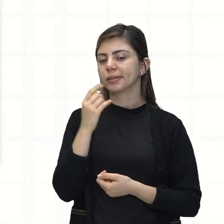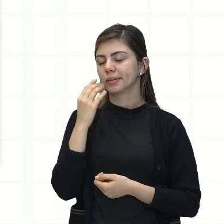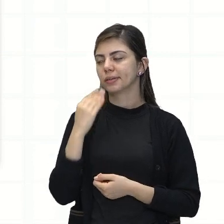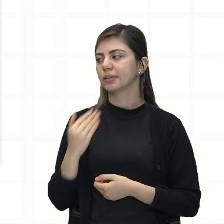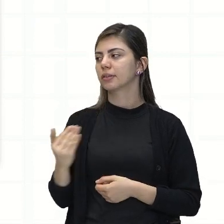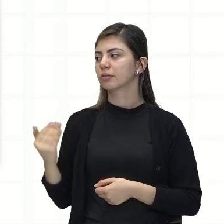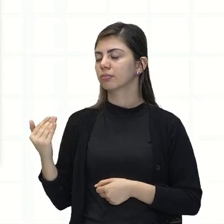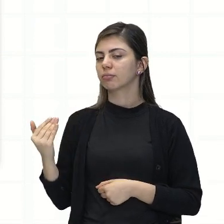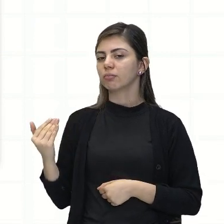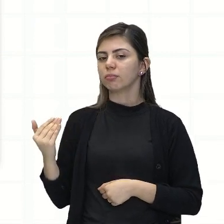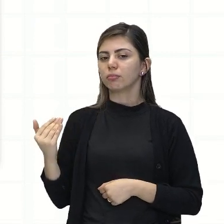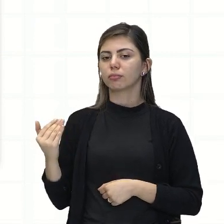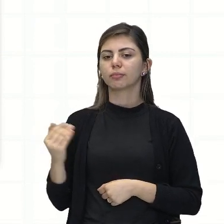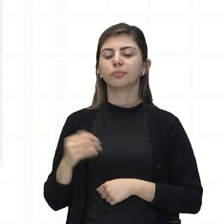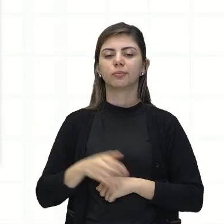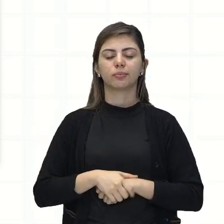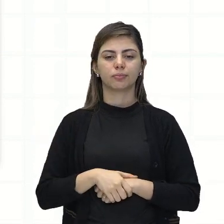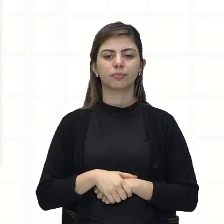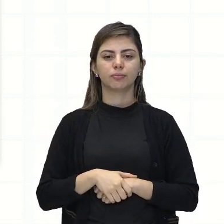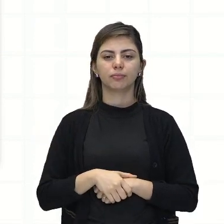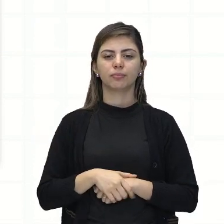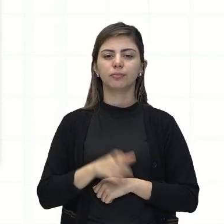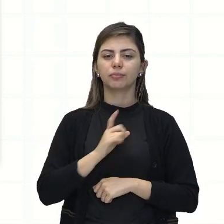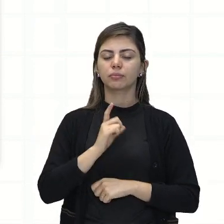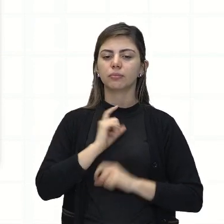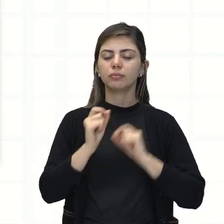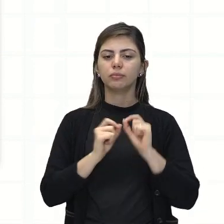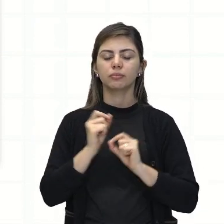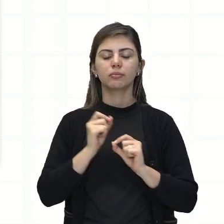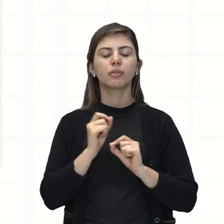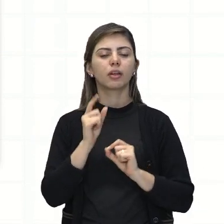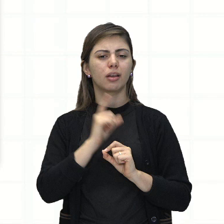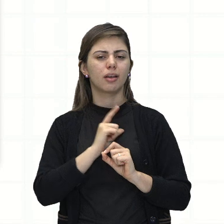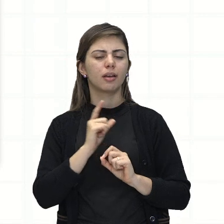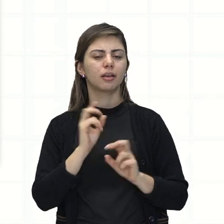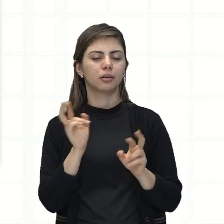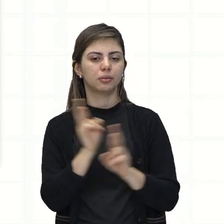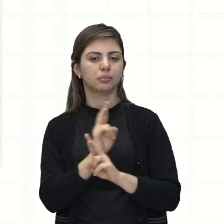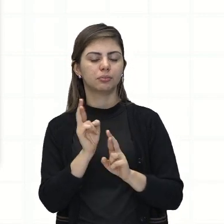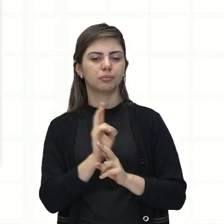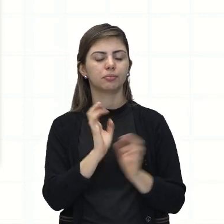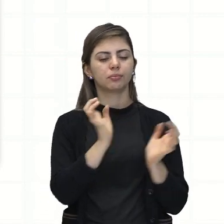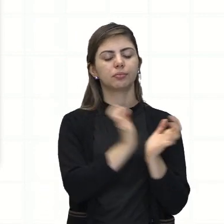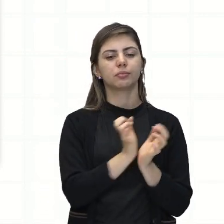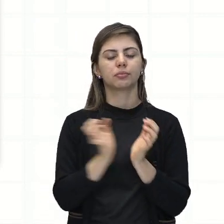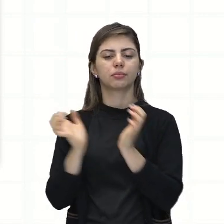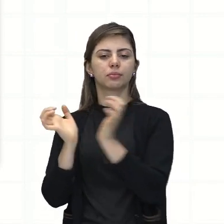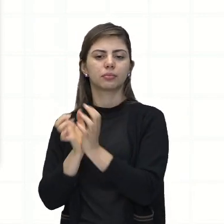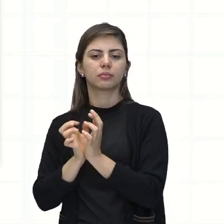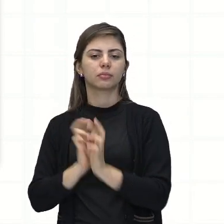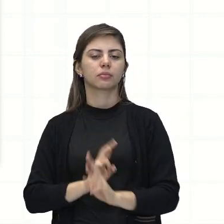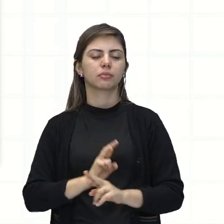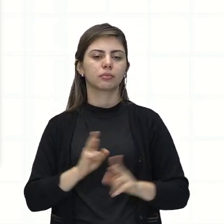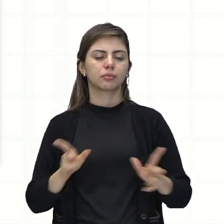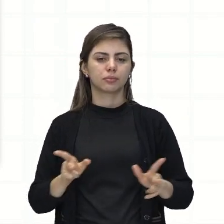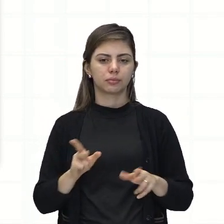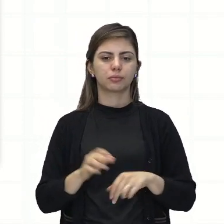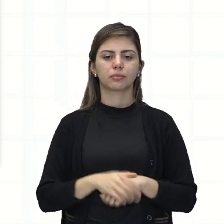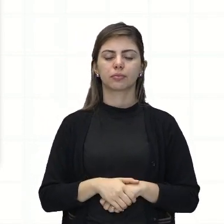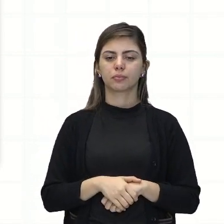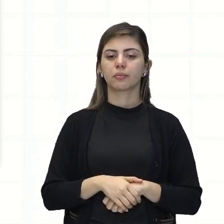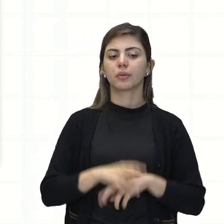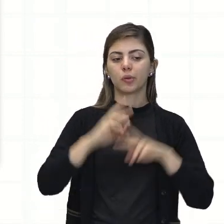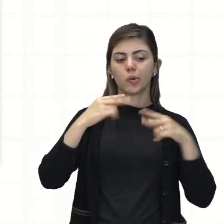comensalismo, né? Que é uma interação, é uma relação entre espécies diferentes. No caso aqui, o urubu